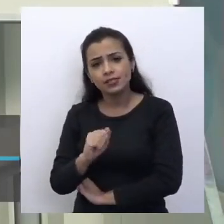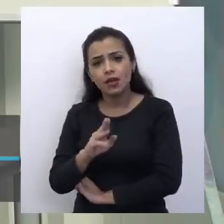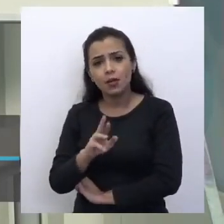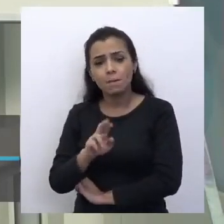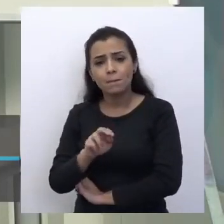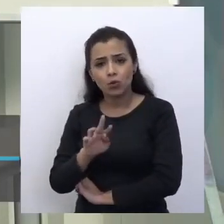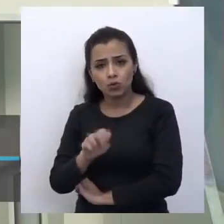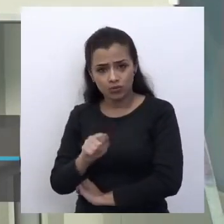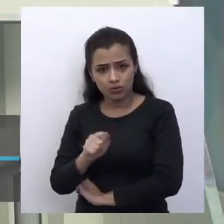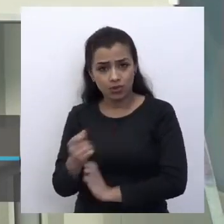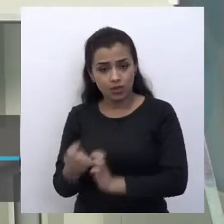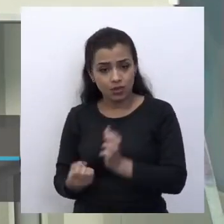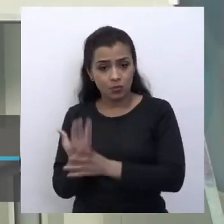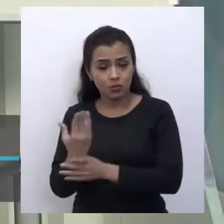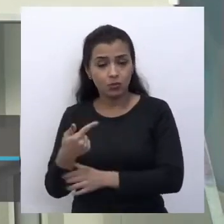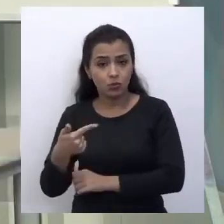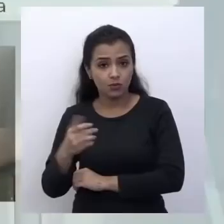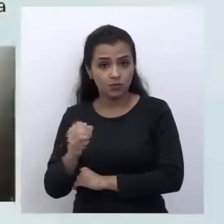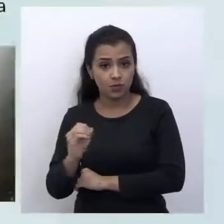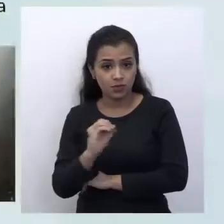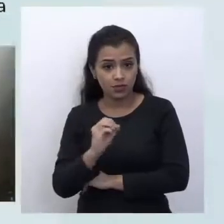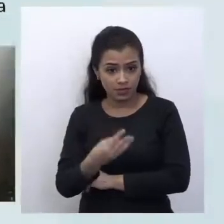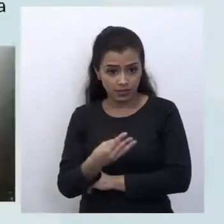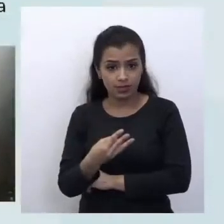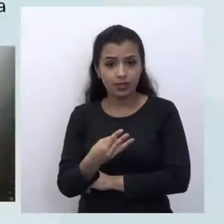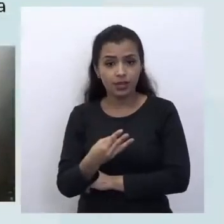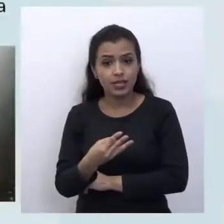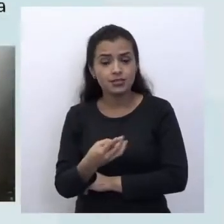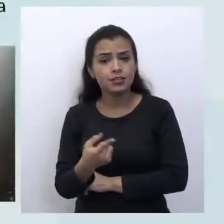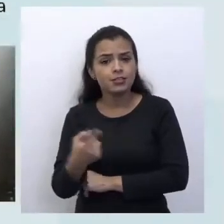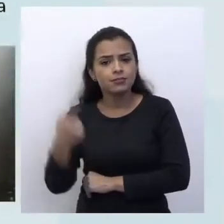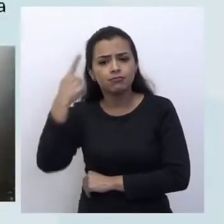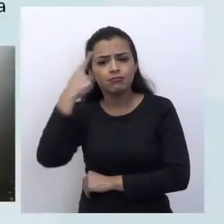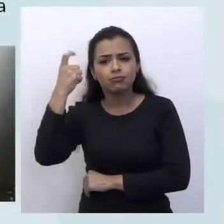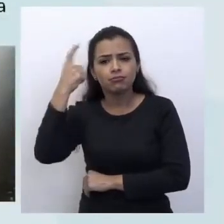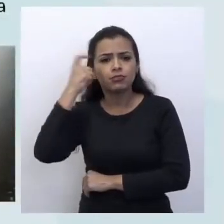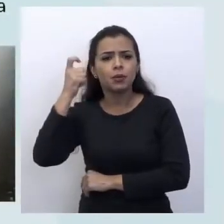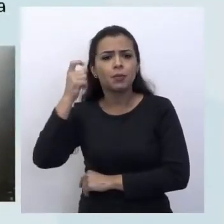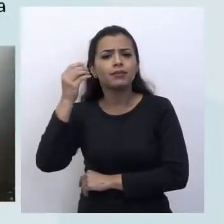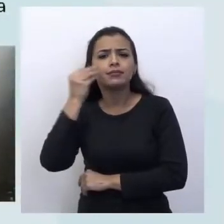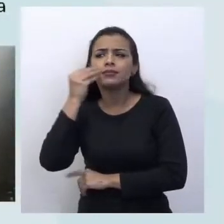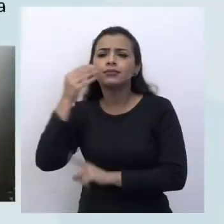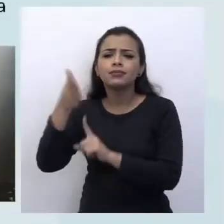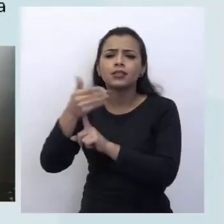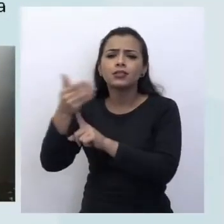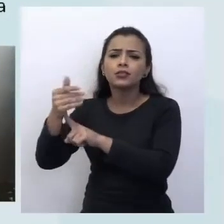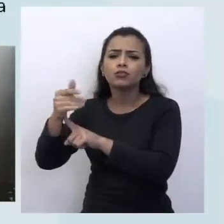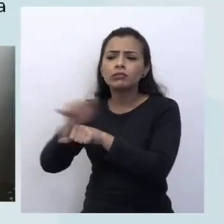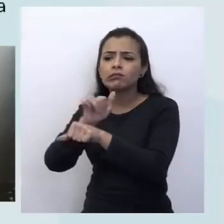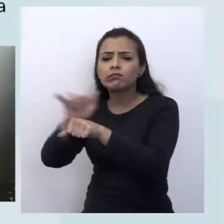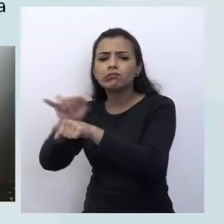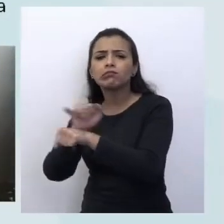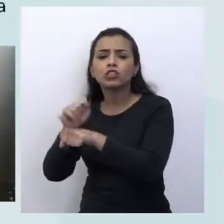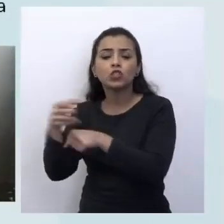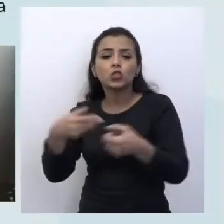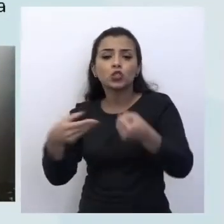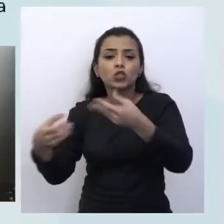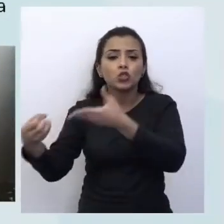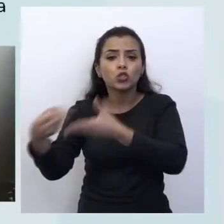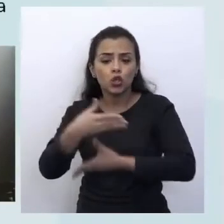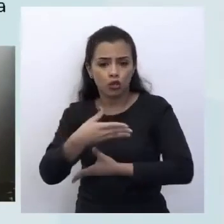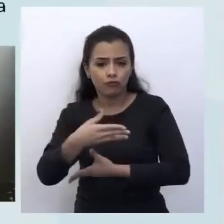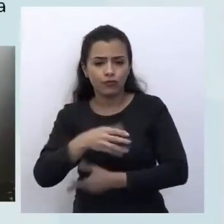Fuerza Bruta é conhecida internacionalmente pelo uso de tecnologia e experimentos inovadores. O grupo vai além de um